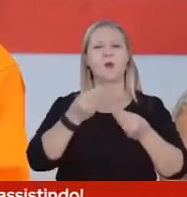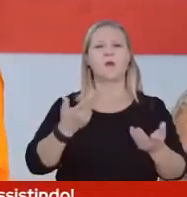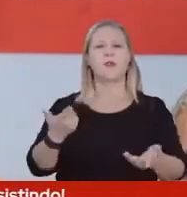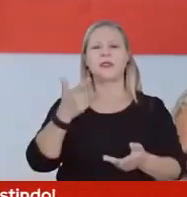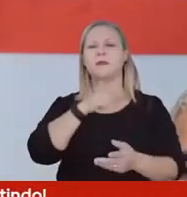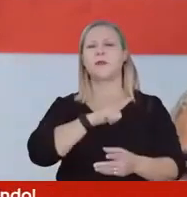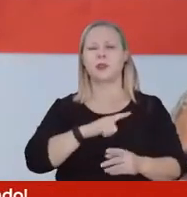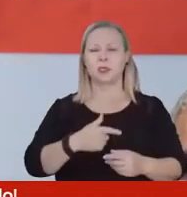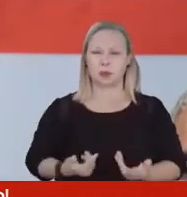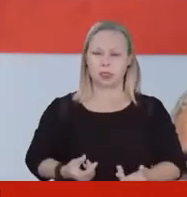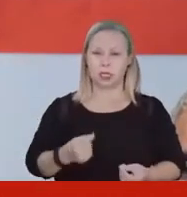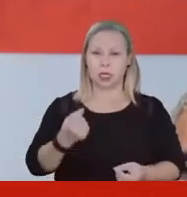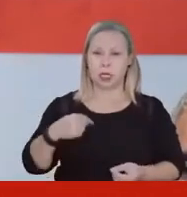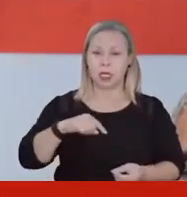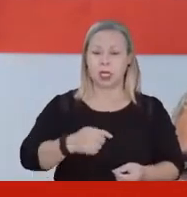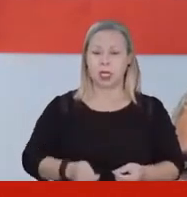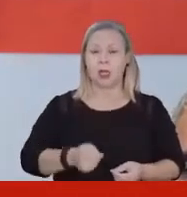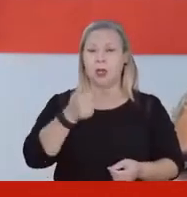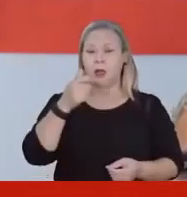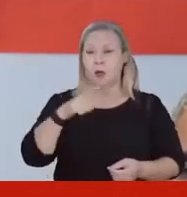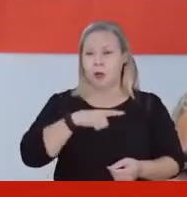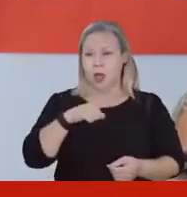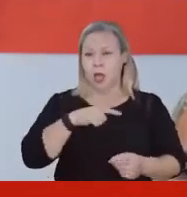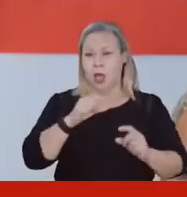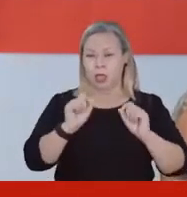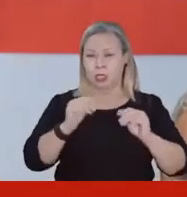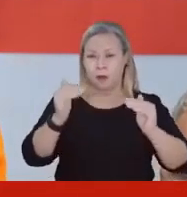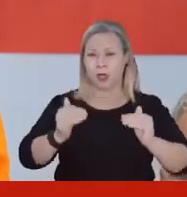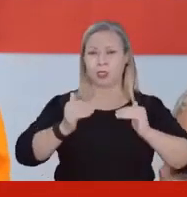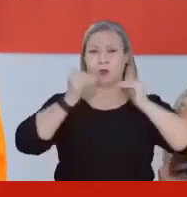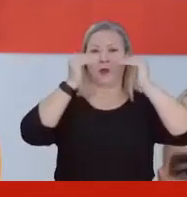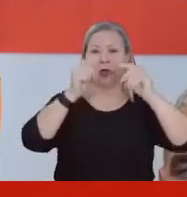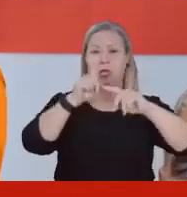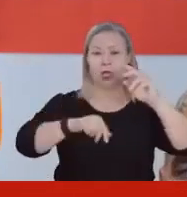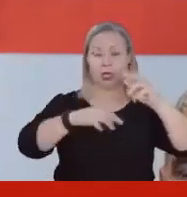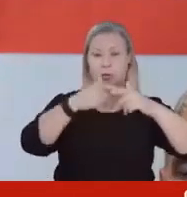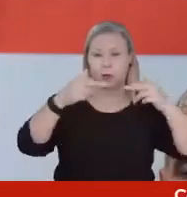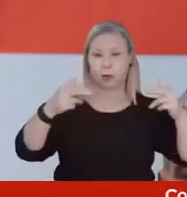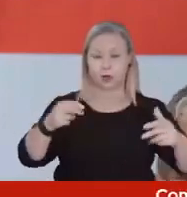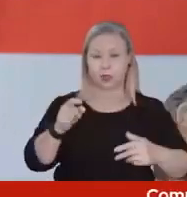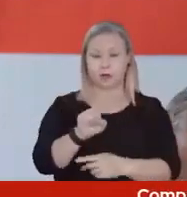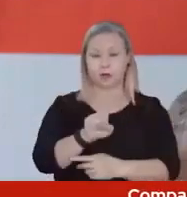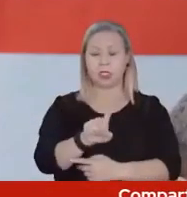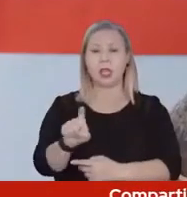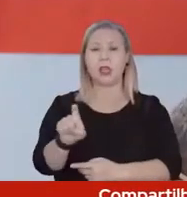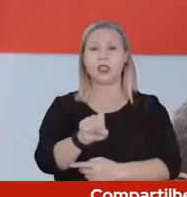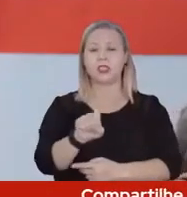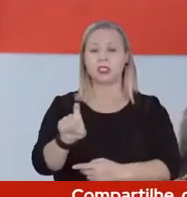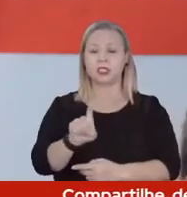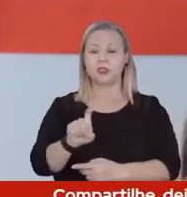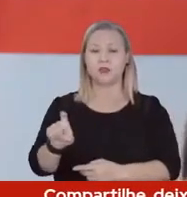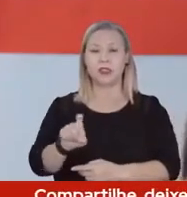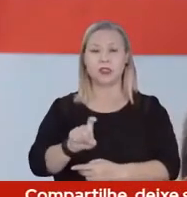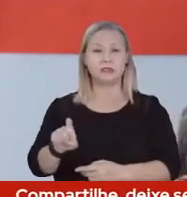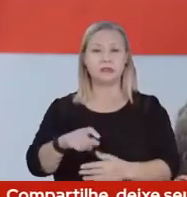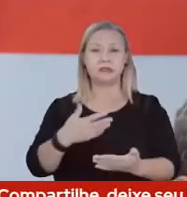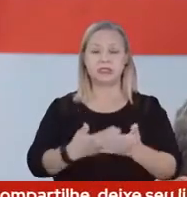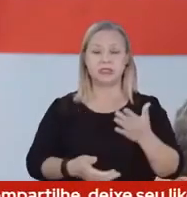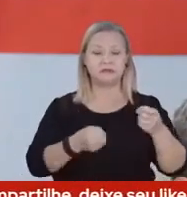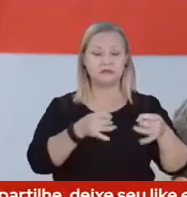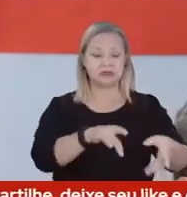quase tivemos a soberania na produção de fertilizantes, a gente abriu mão disso. A gente abriu mão